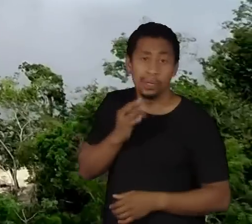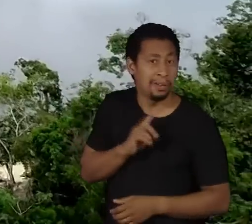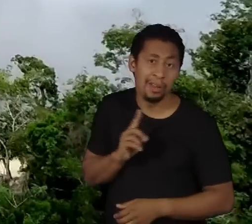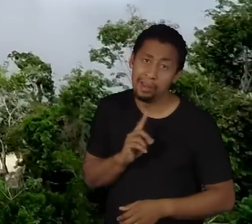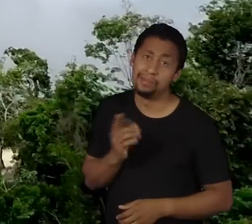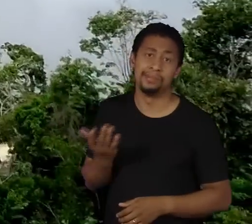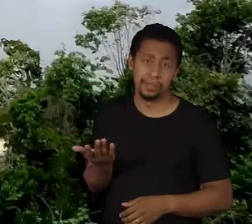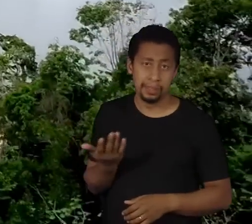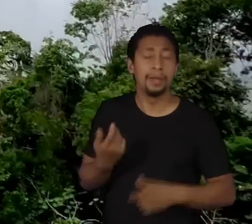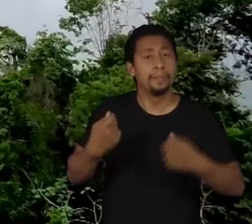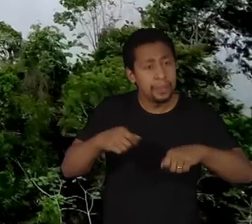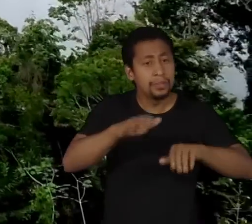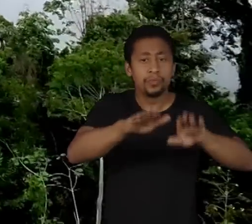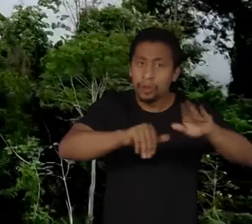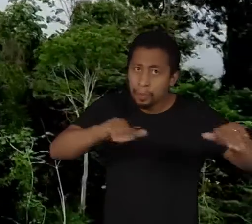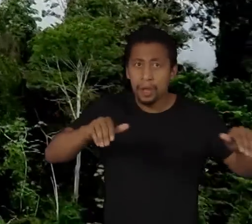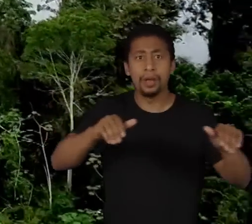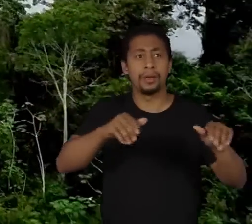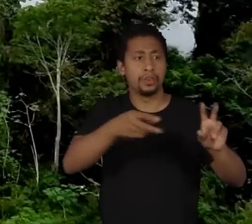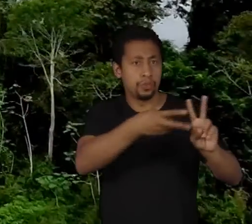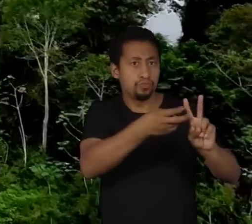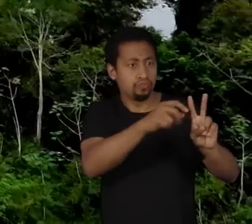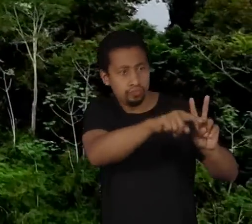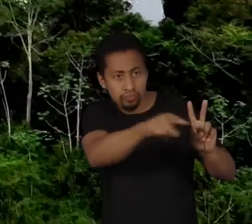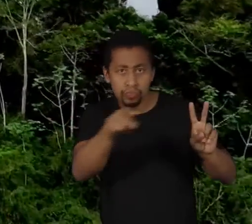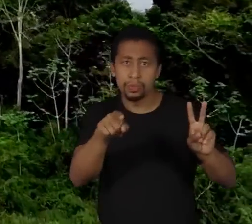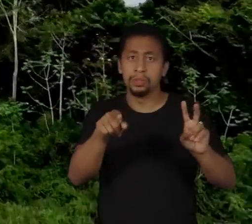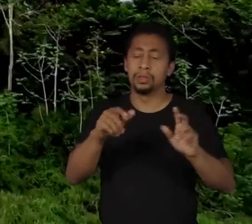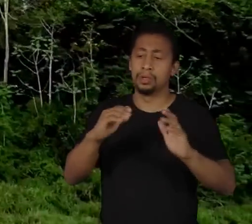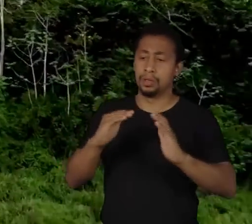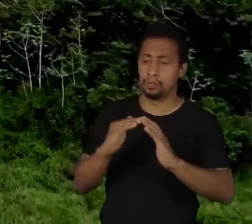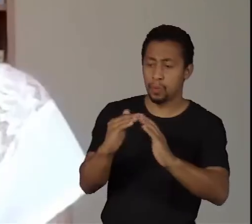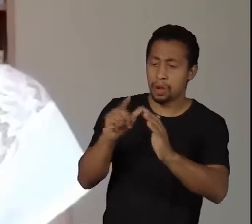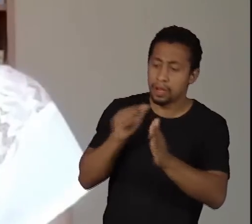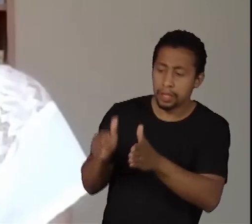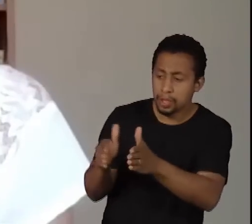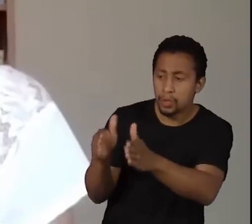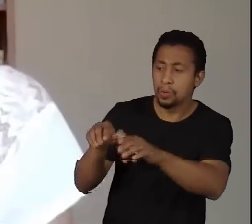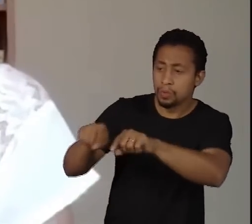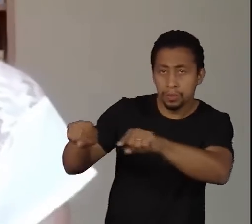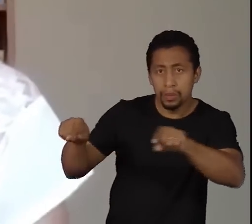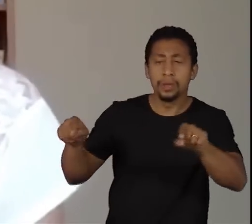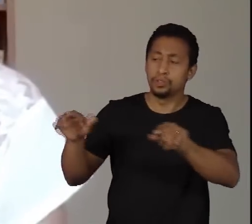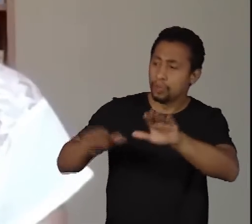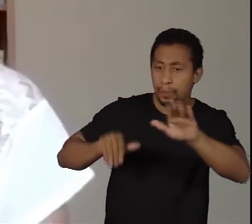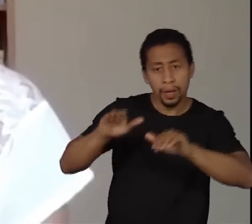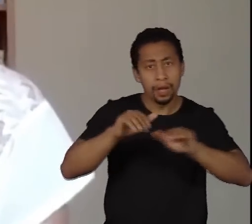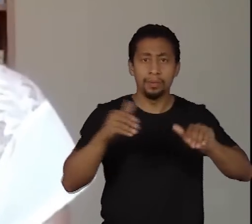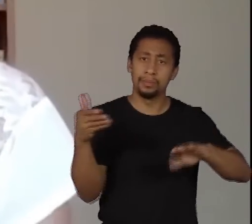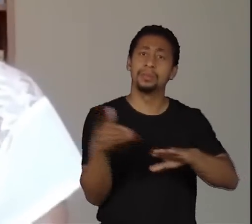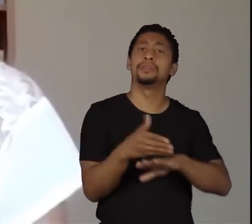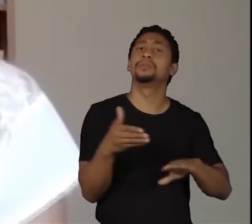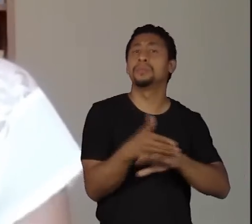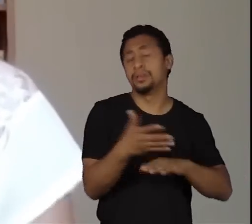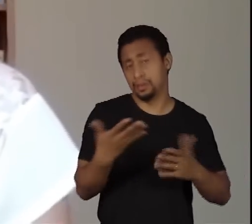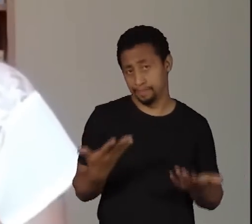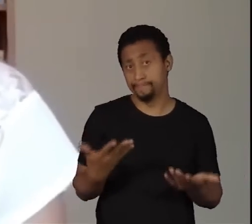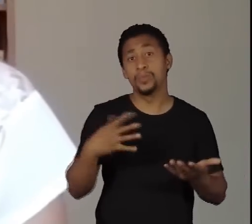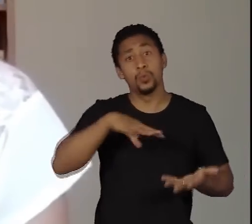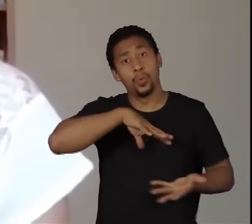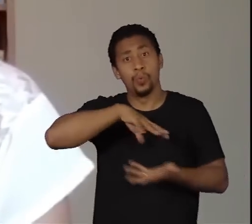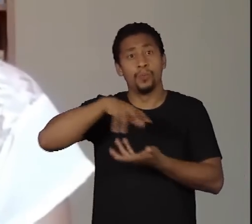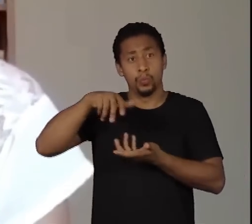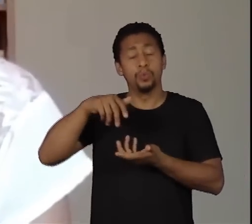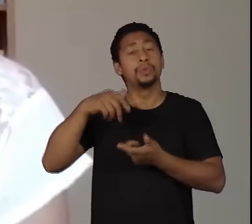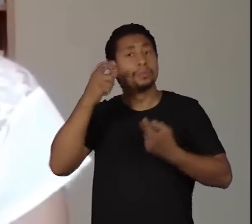estudantes indígenas, ribeirinhos, tem facilitado essa comunicação e chamado a atenção do mundo para que, de